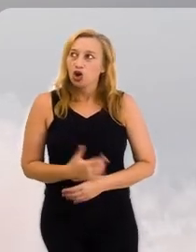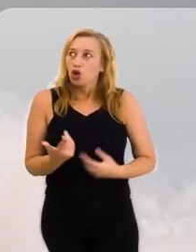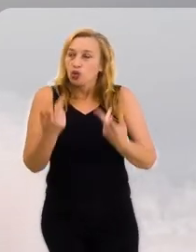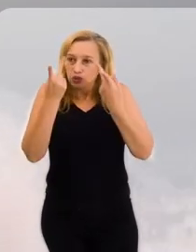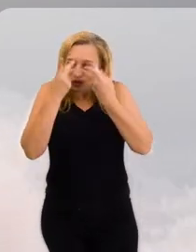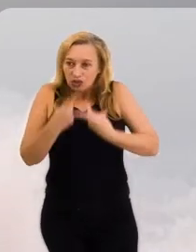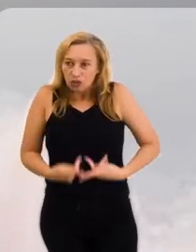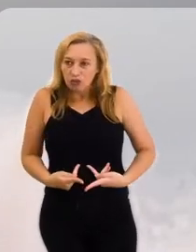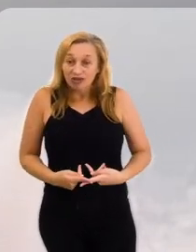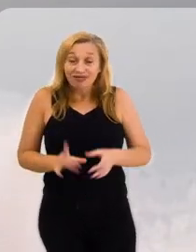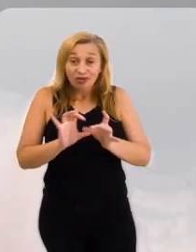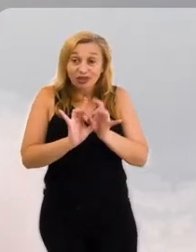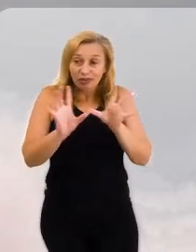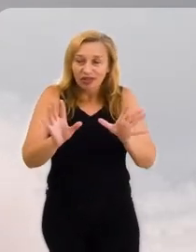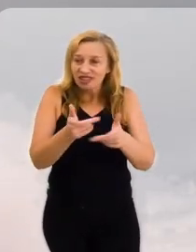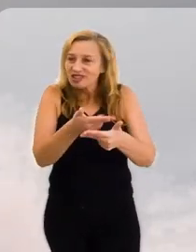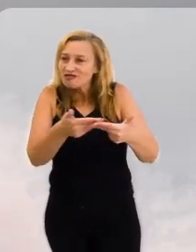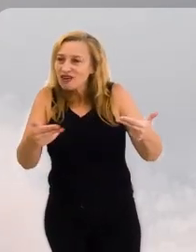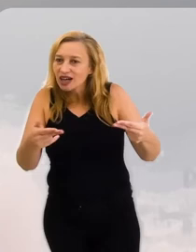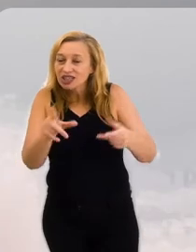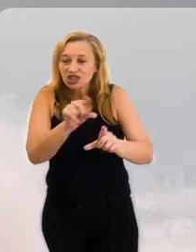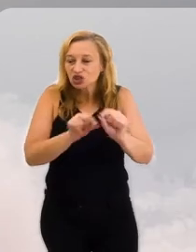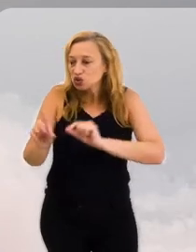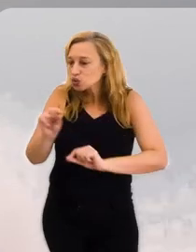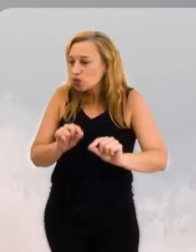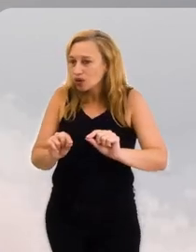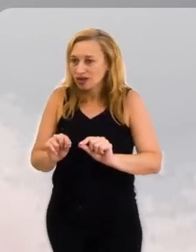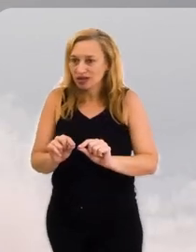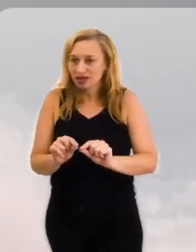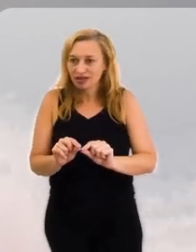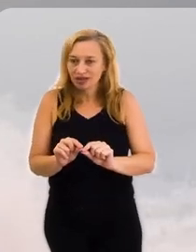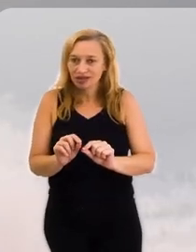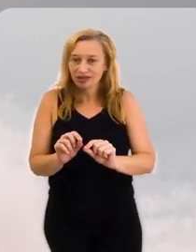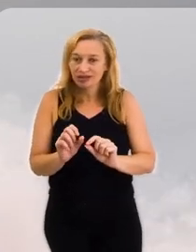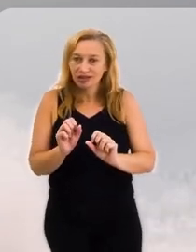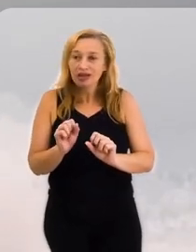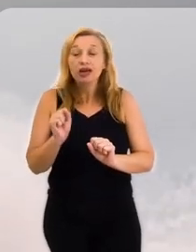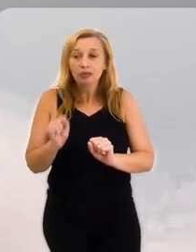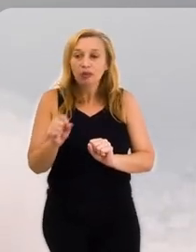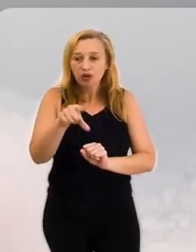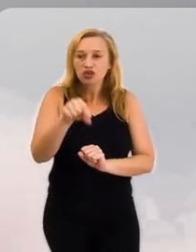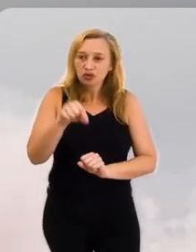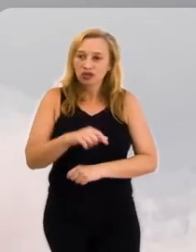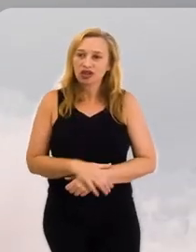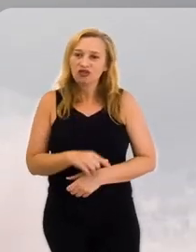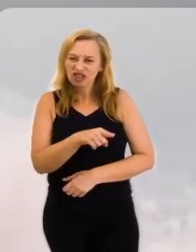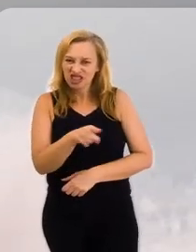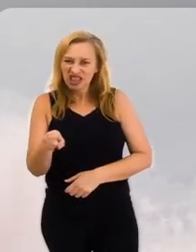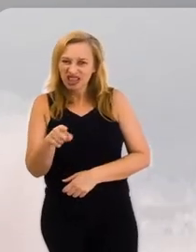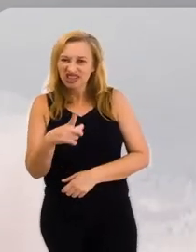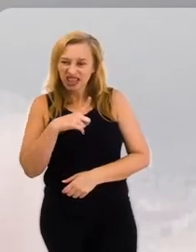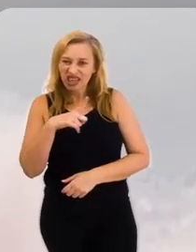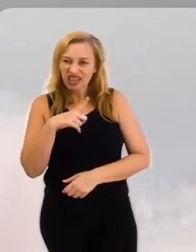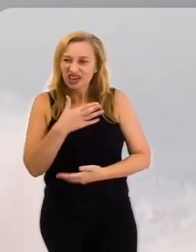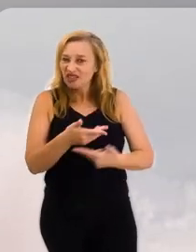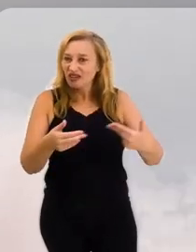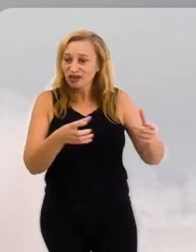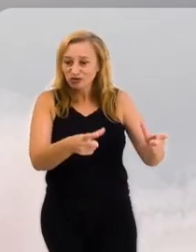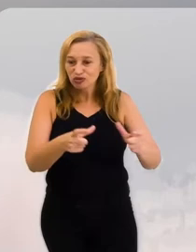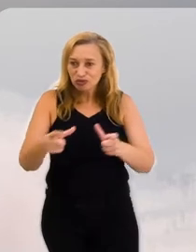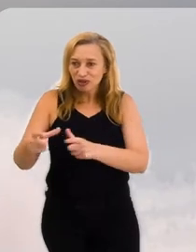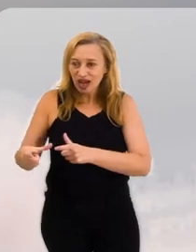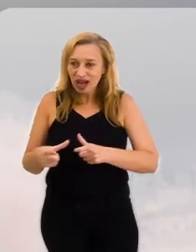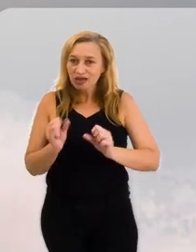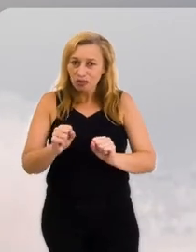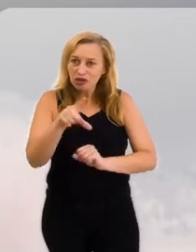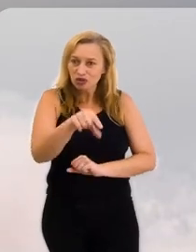o ser humano que é um Democrata é aquele que tem várias opções e pode escolher né Isso você tem várias opções dentro de você